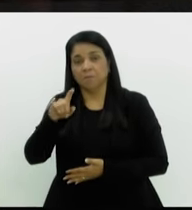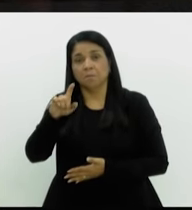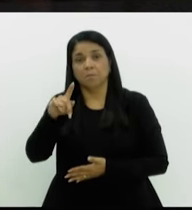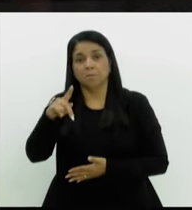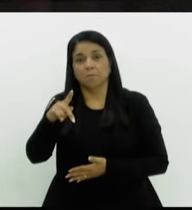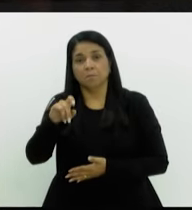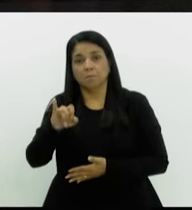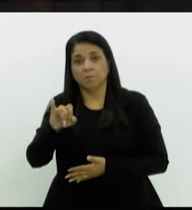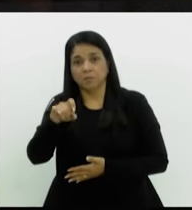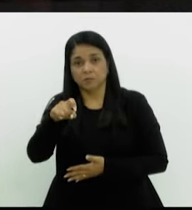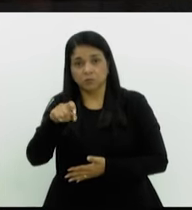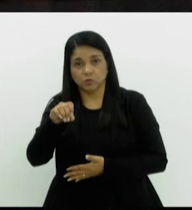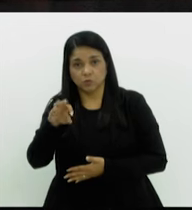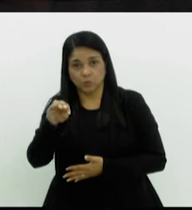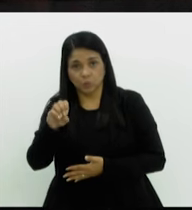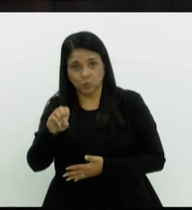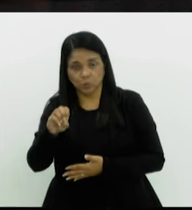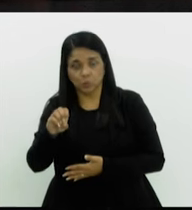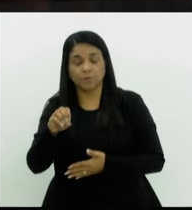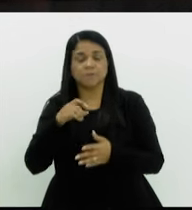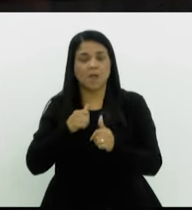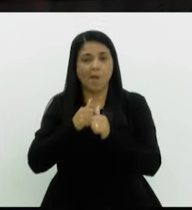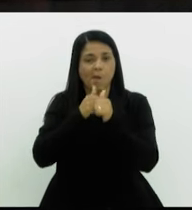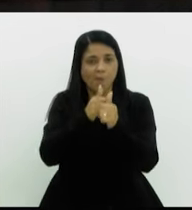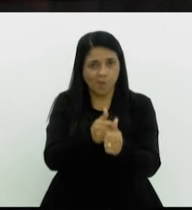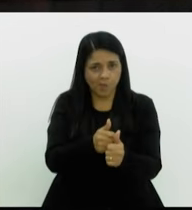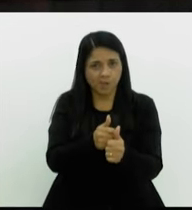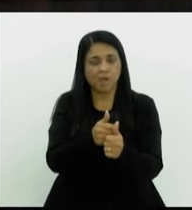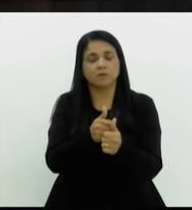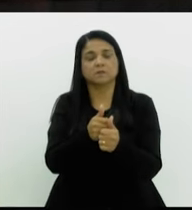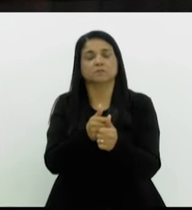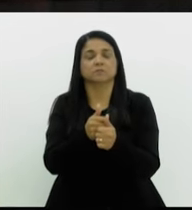acompanhando essas questões, e que